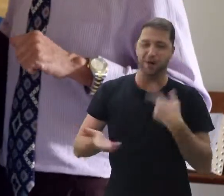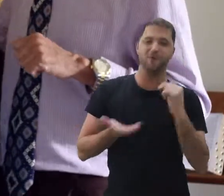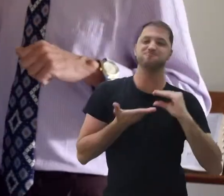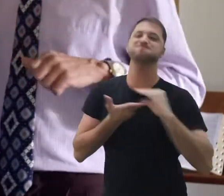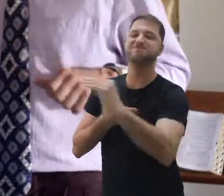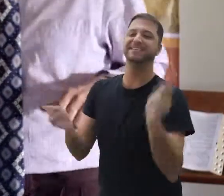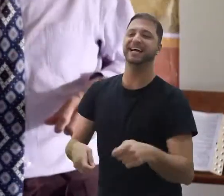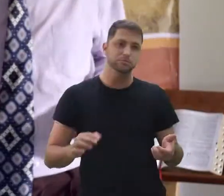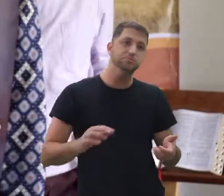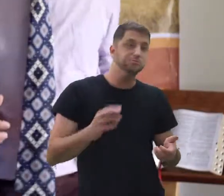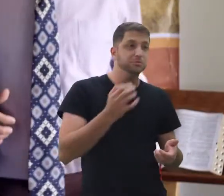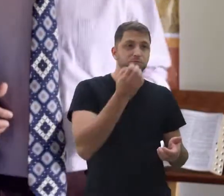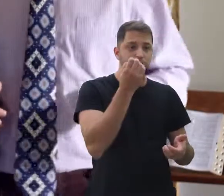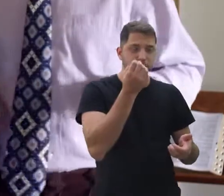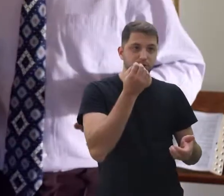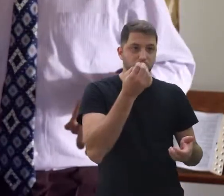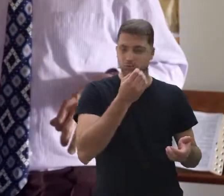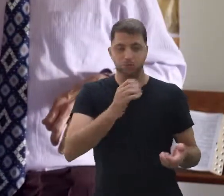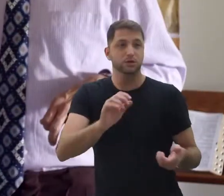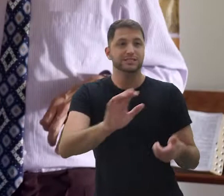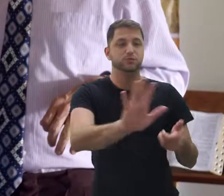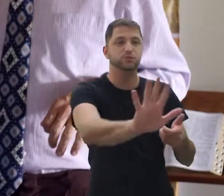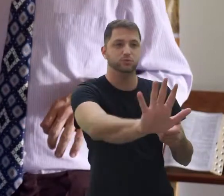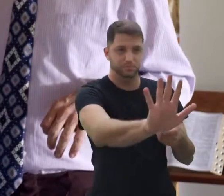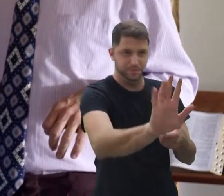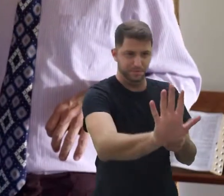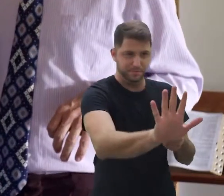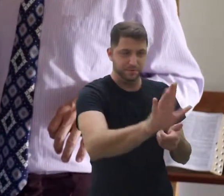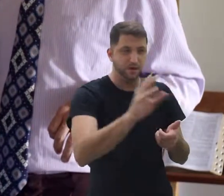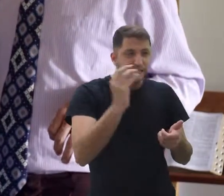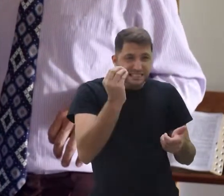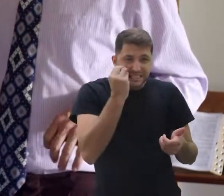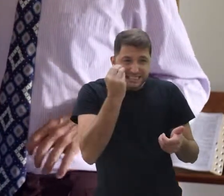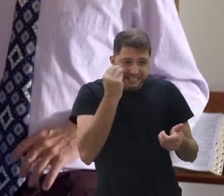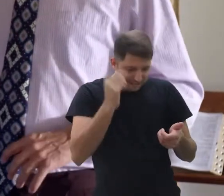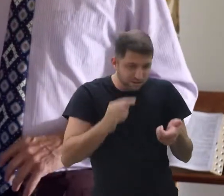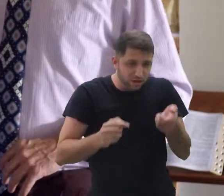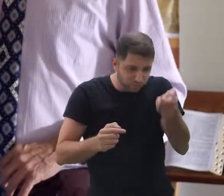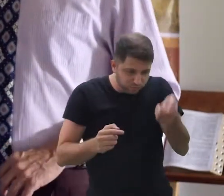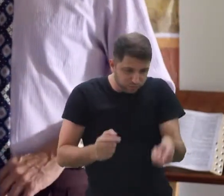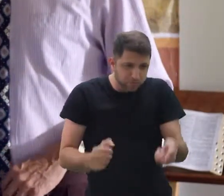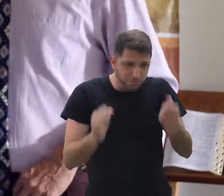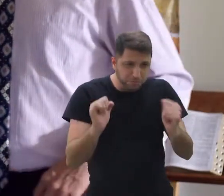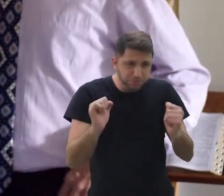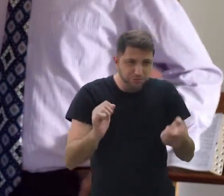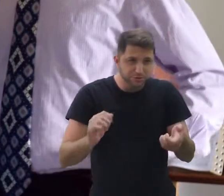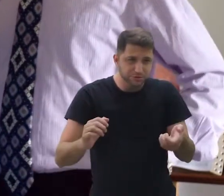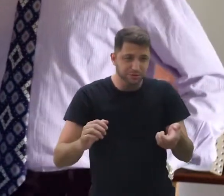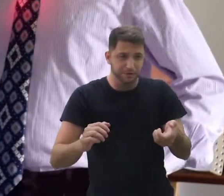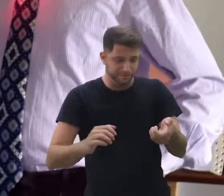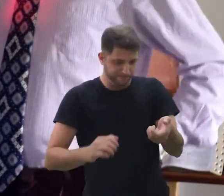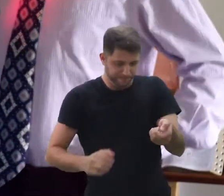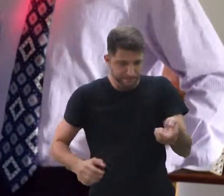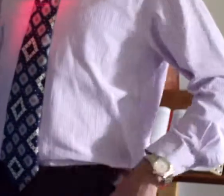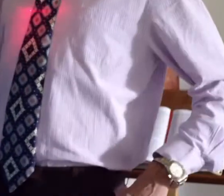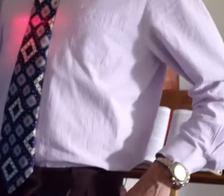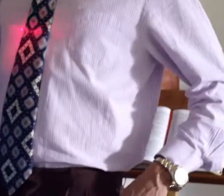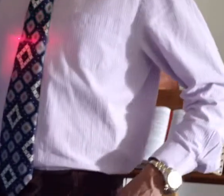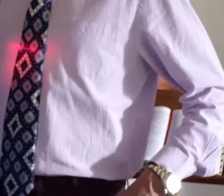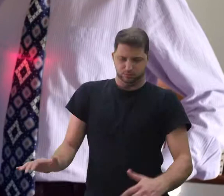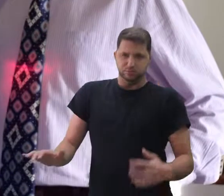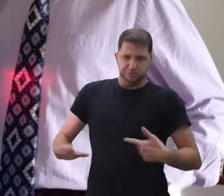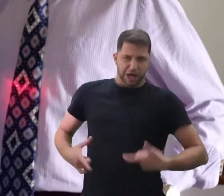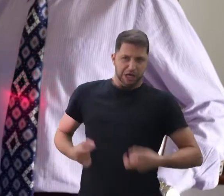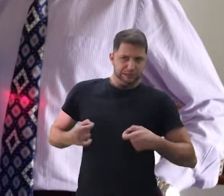invisto. Vai lá. Não, mas antes eu queria... Não, isso é para depois. Mas antes eu queria fazer o testezinho desse aqui que o senhor... Ó, vai lá. Rapidinho, ó. Ih, rapaz.